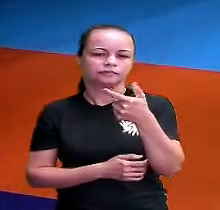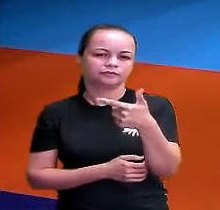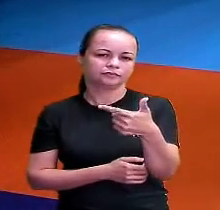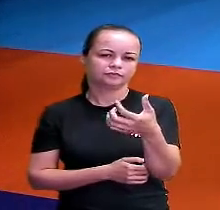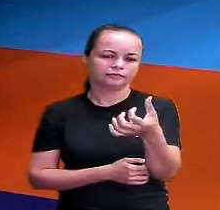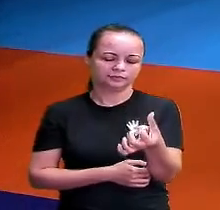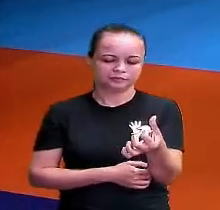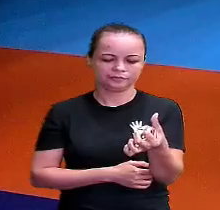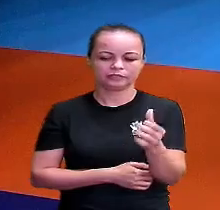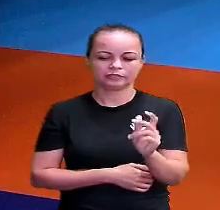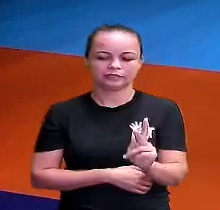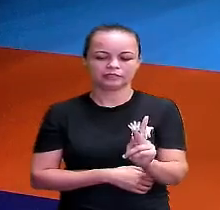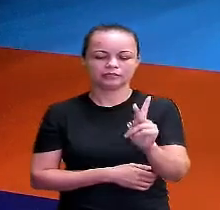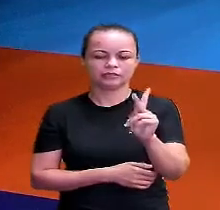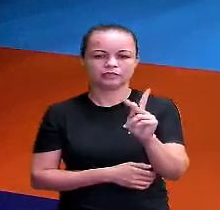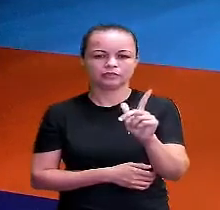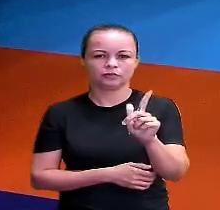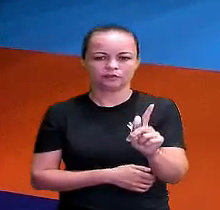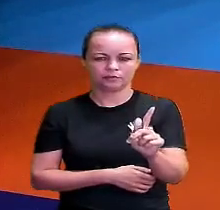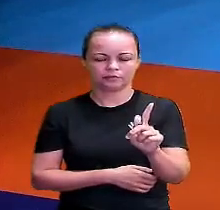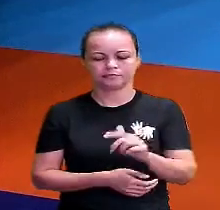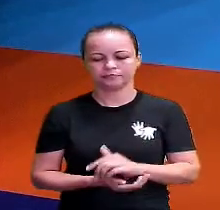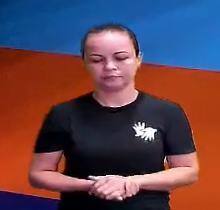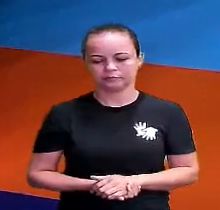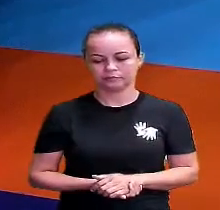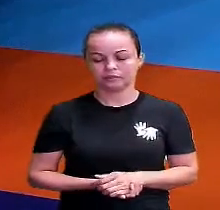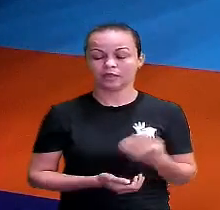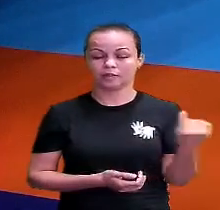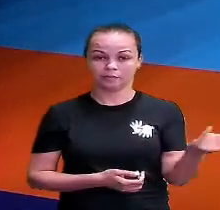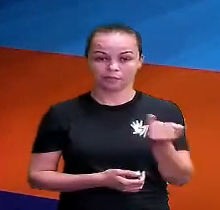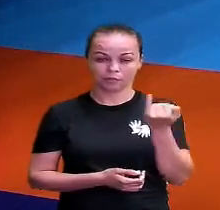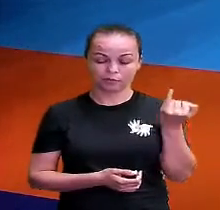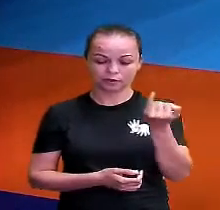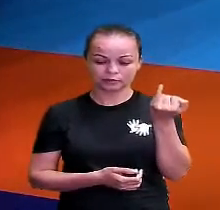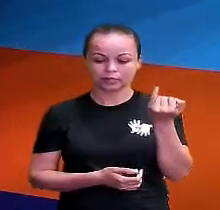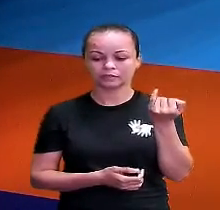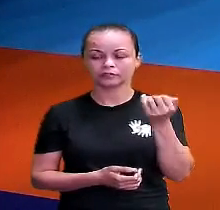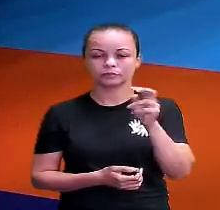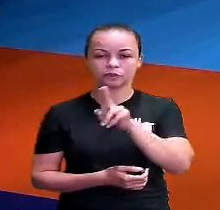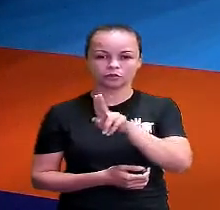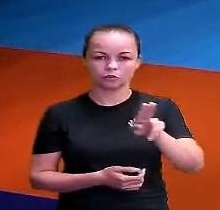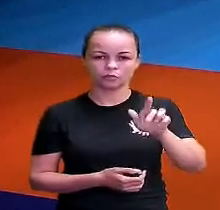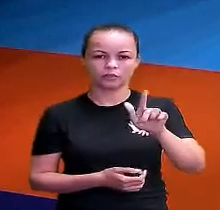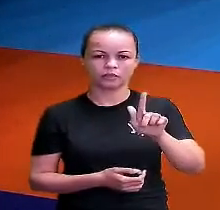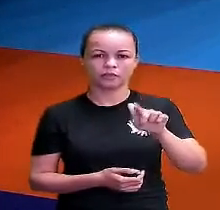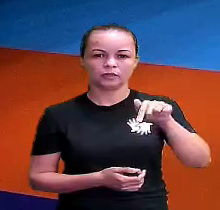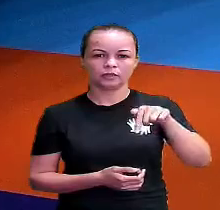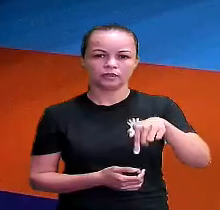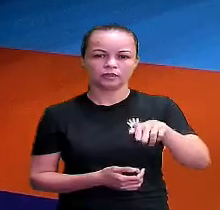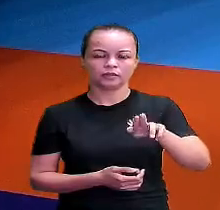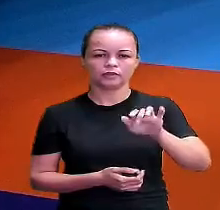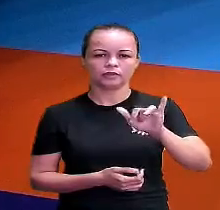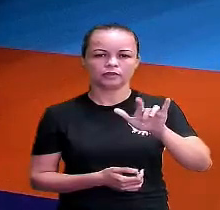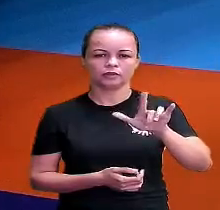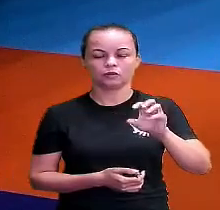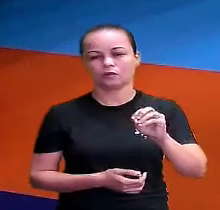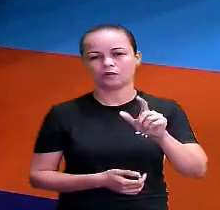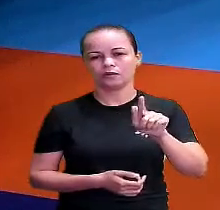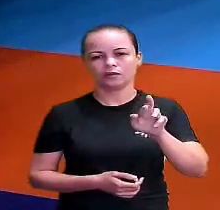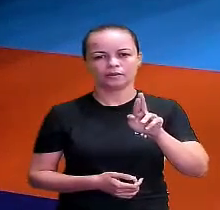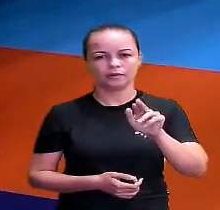826 quilogramas, né? É importante botar quilogramas porque é a unidade de medida, né,